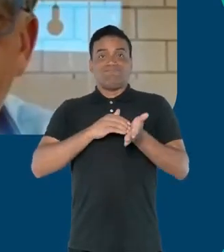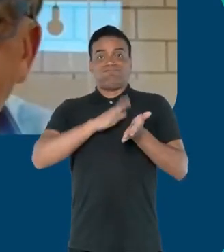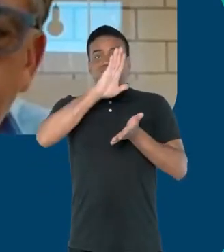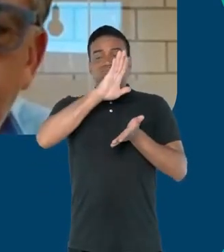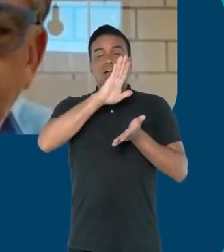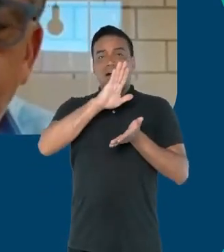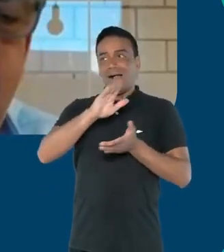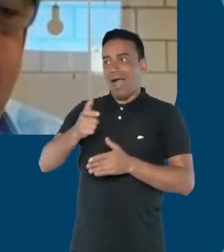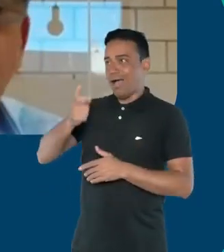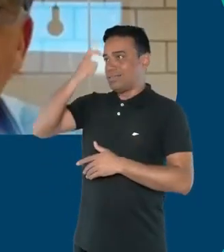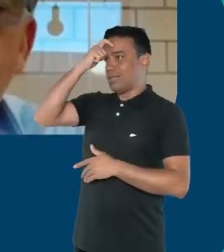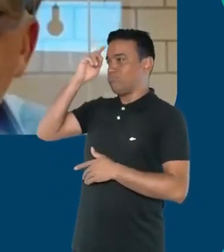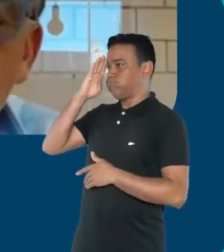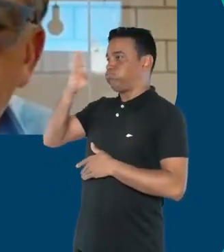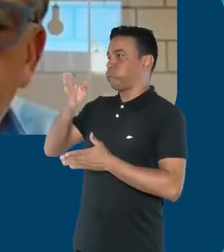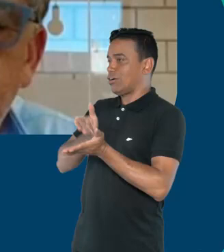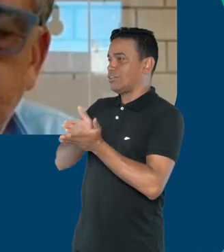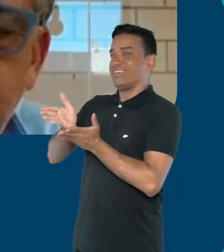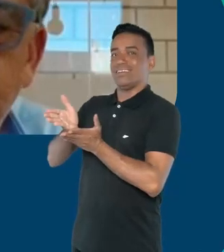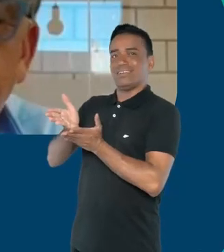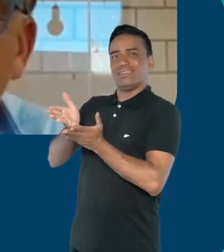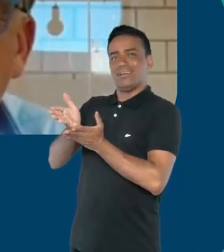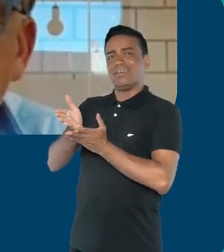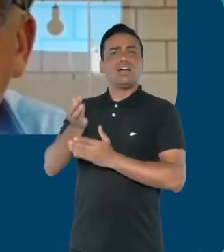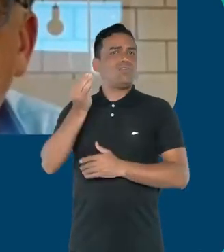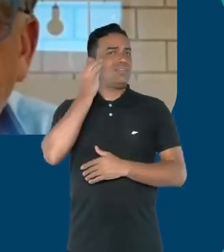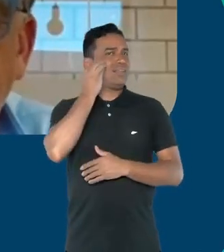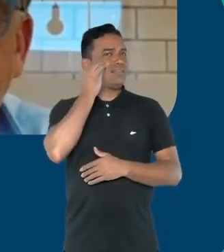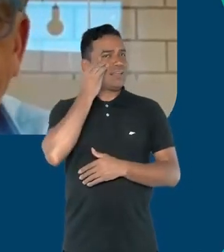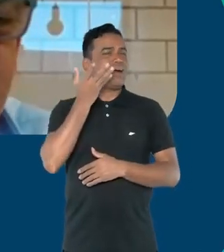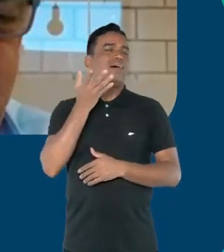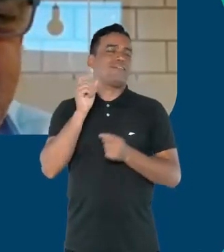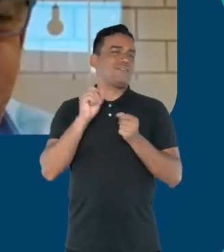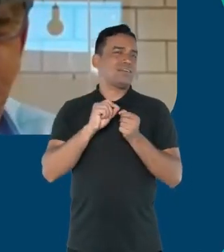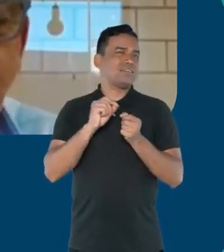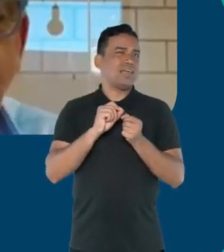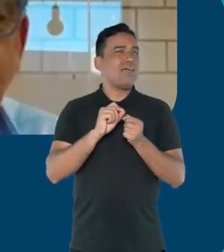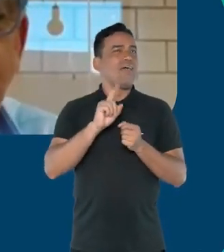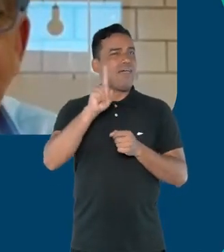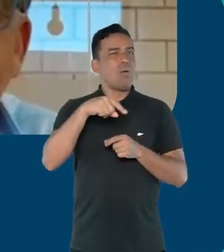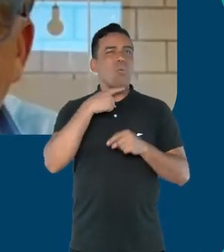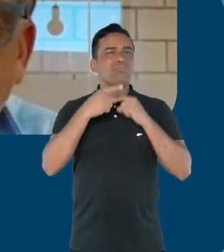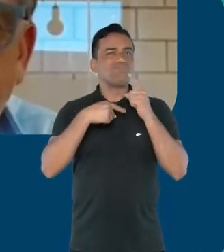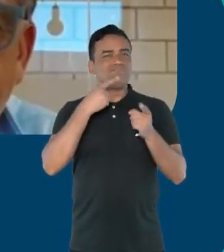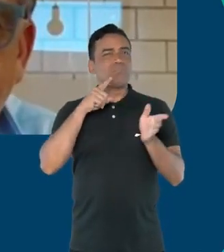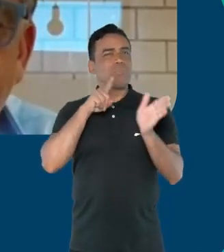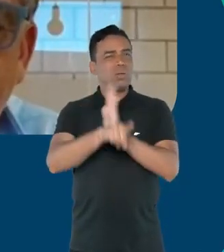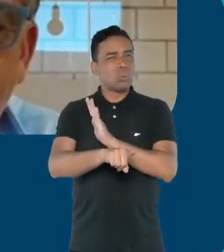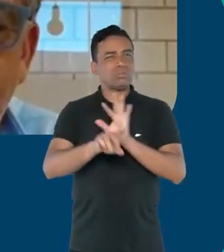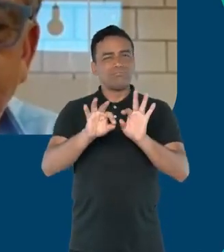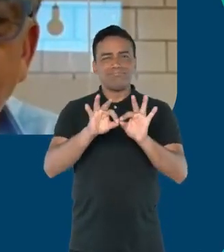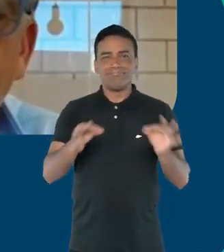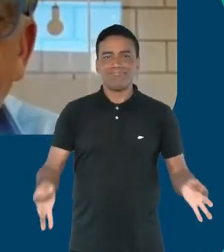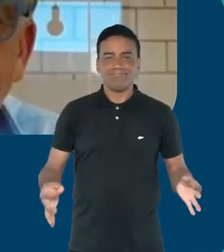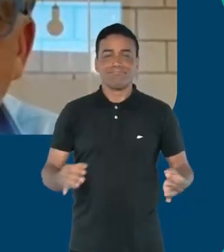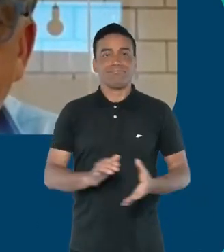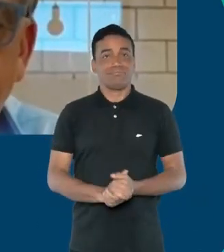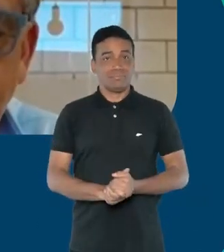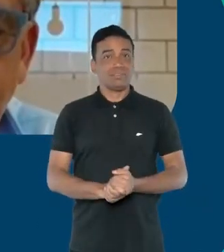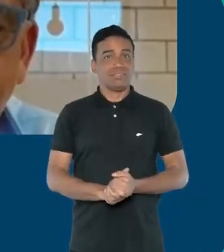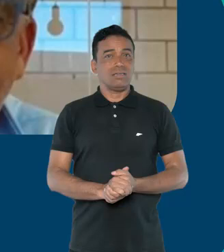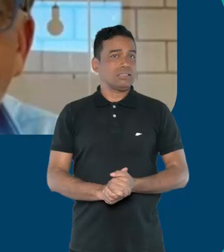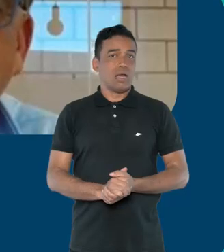deixa guiar pela razão. O que o Hume vai fazer é uma pergunta bastante simples. A